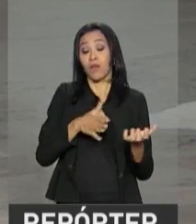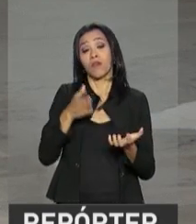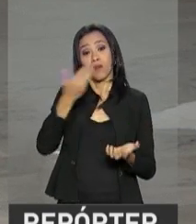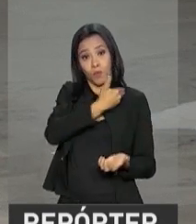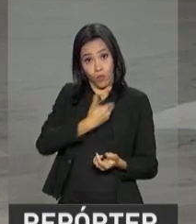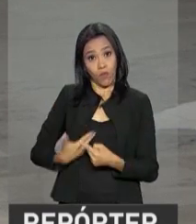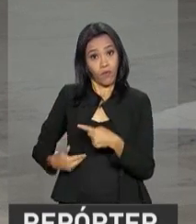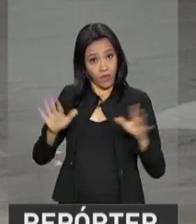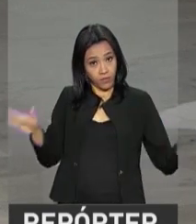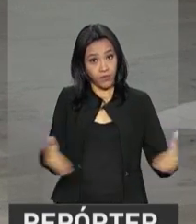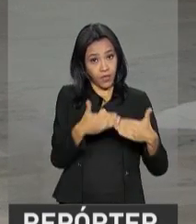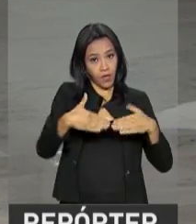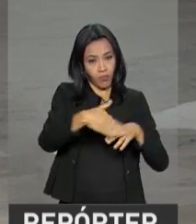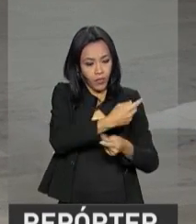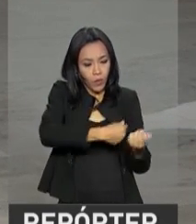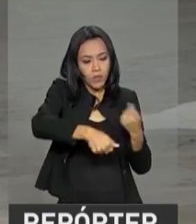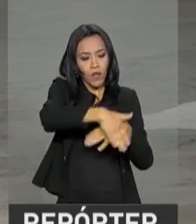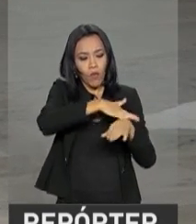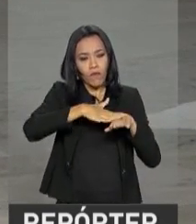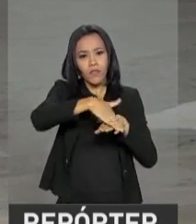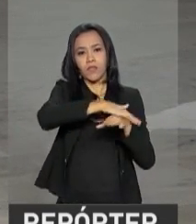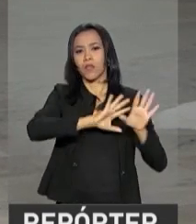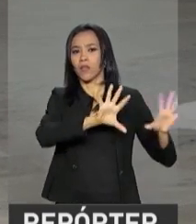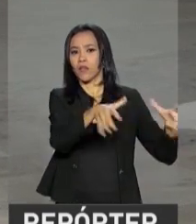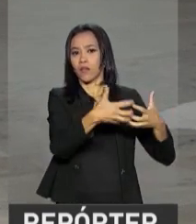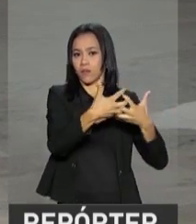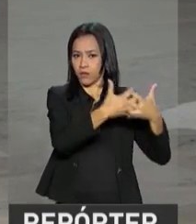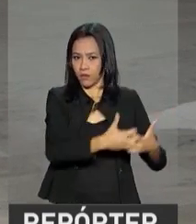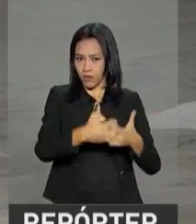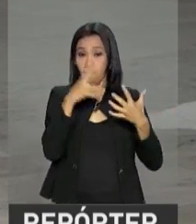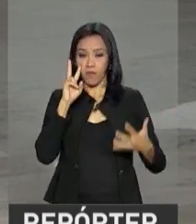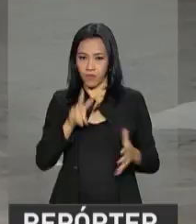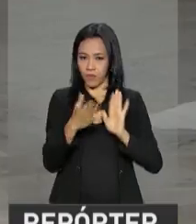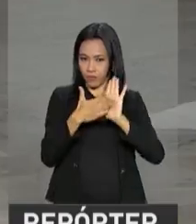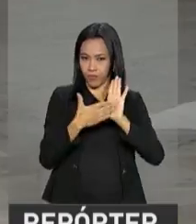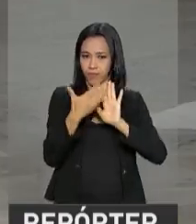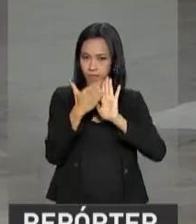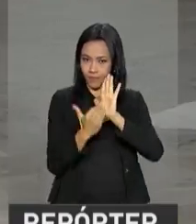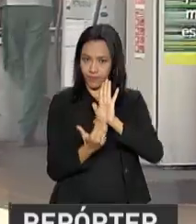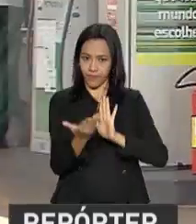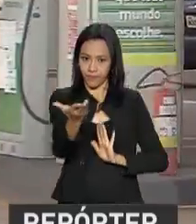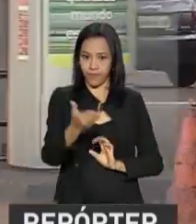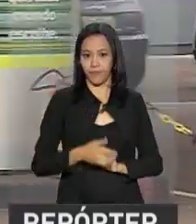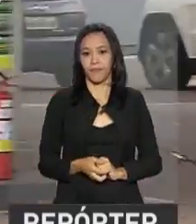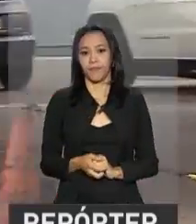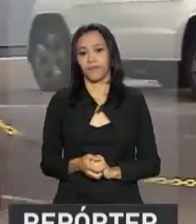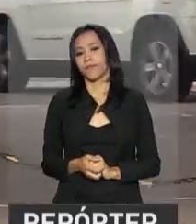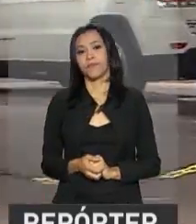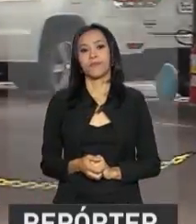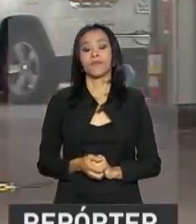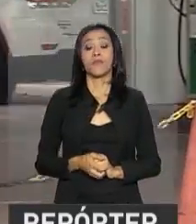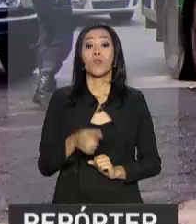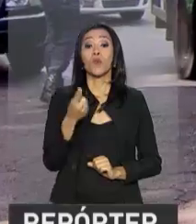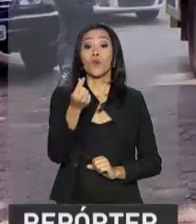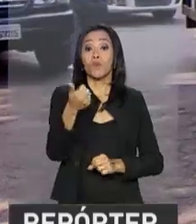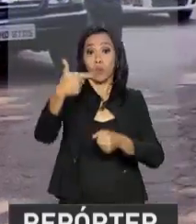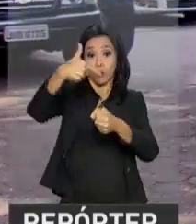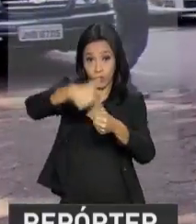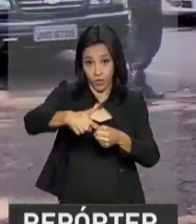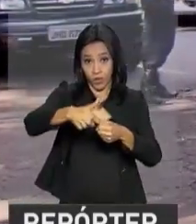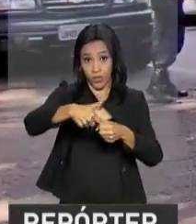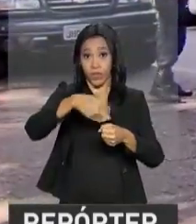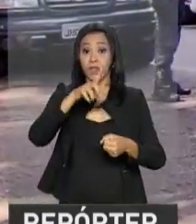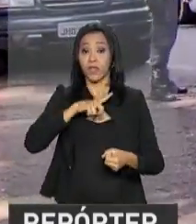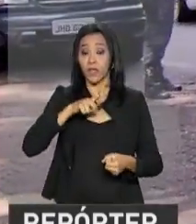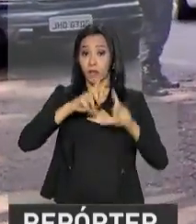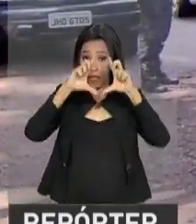categoria vamos ver agora as medidas anunciadas pelo presidente o preço do diesel terá redução de